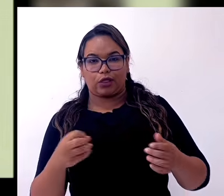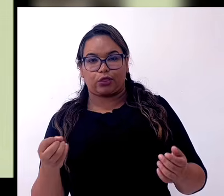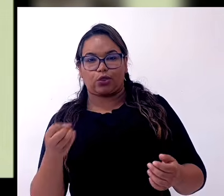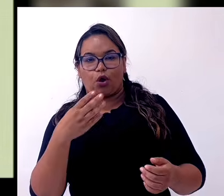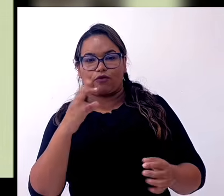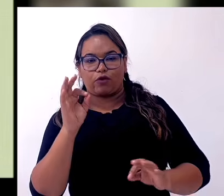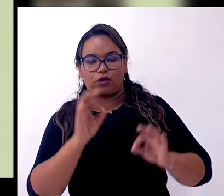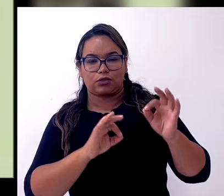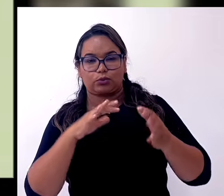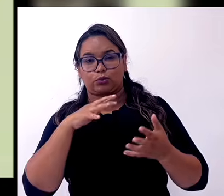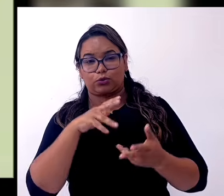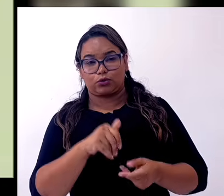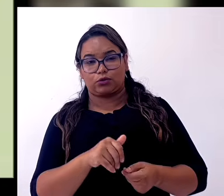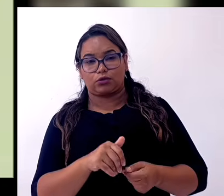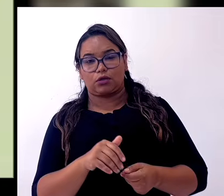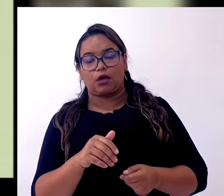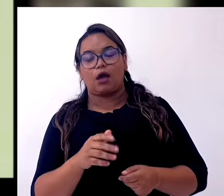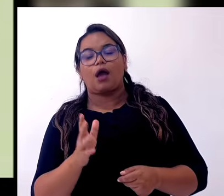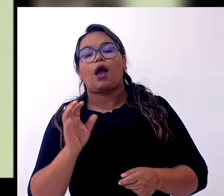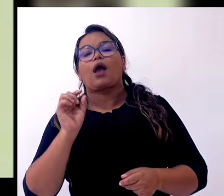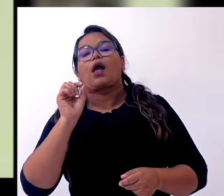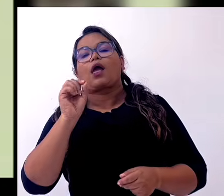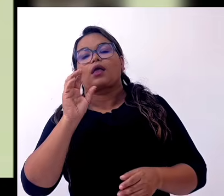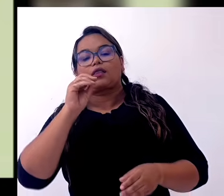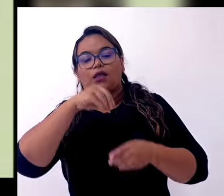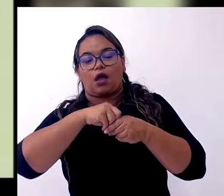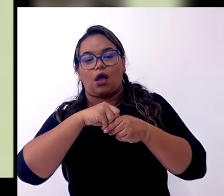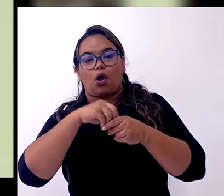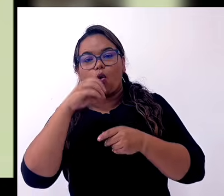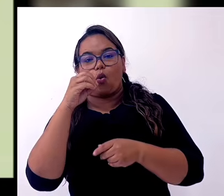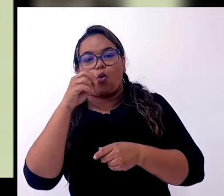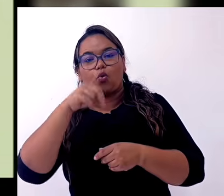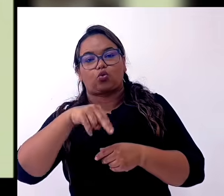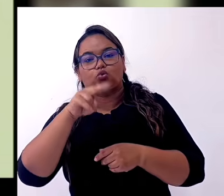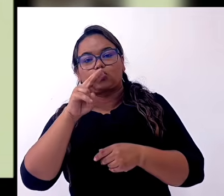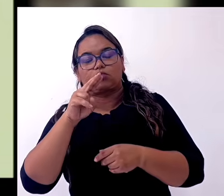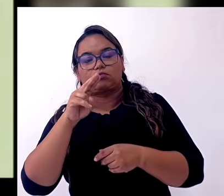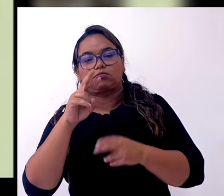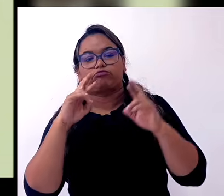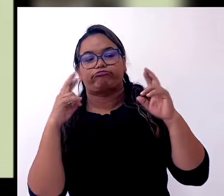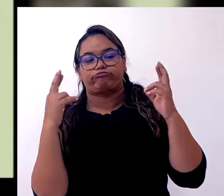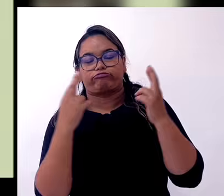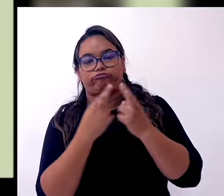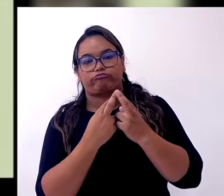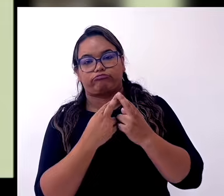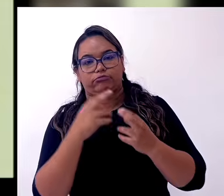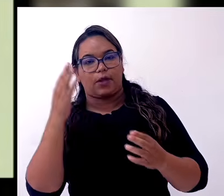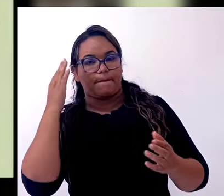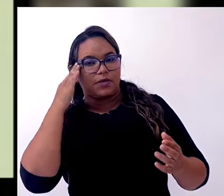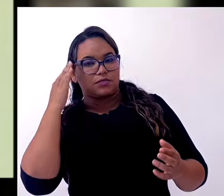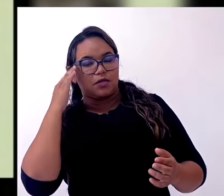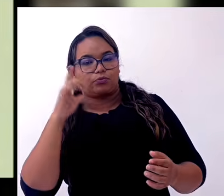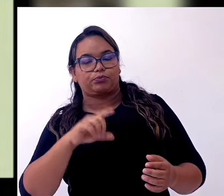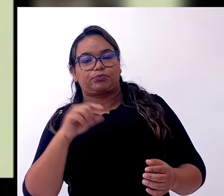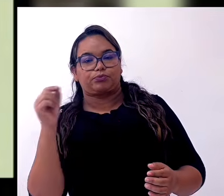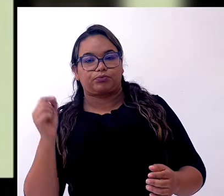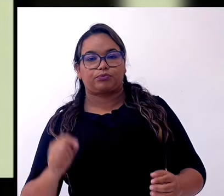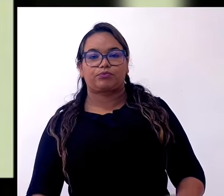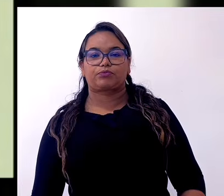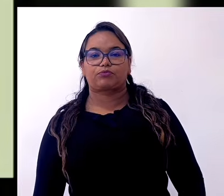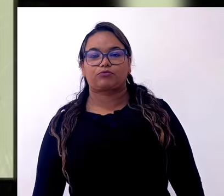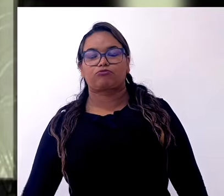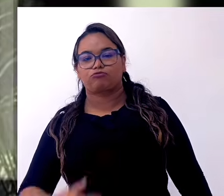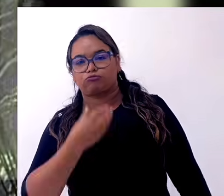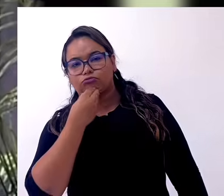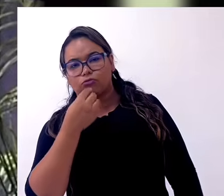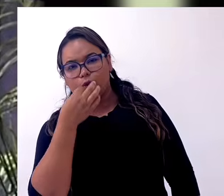Tudo isso aconteceu em um dia apenas. Mas a noite desceu sobre um mundo diferente. Um mundo no qual a